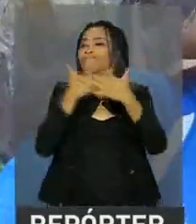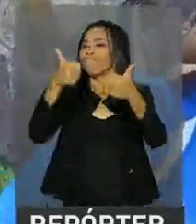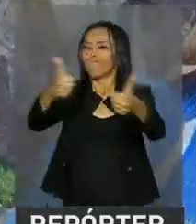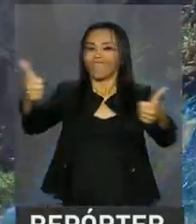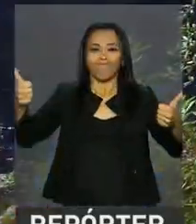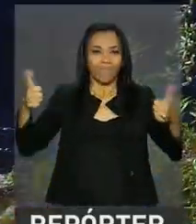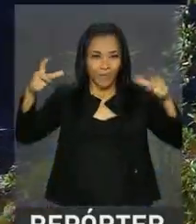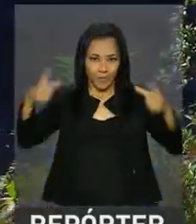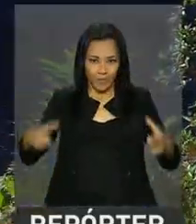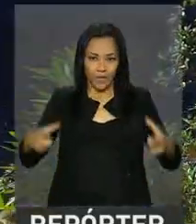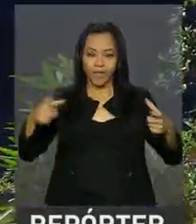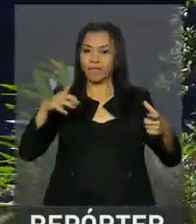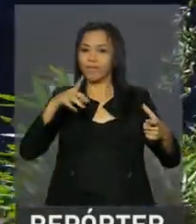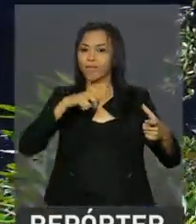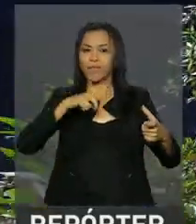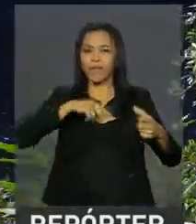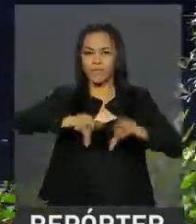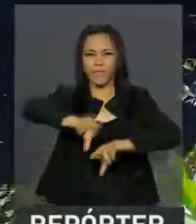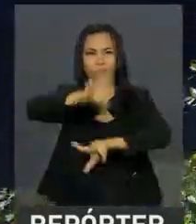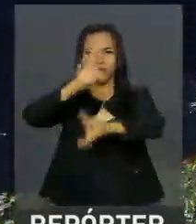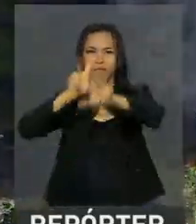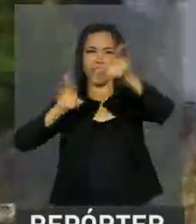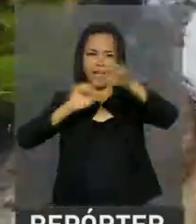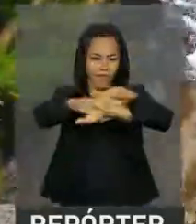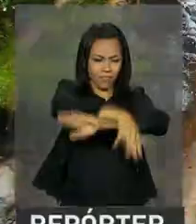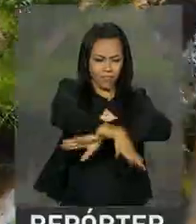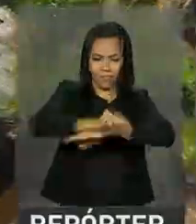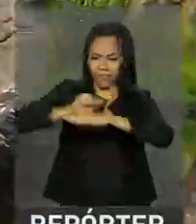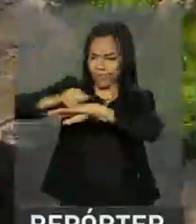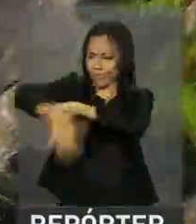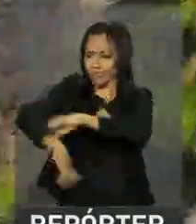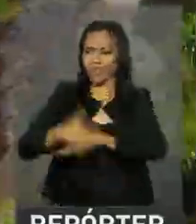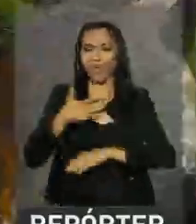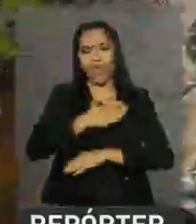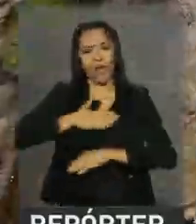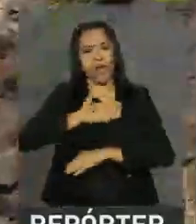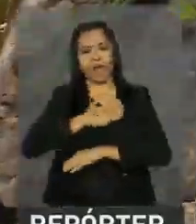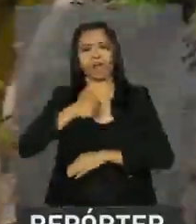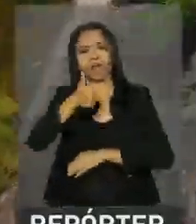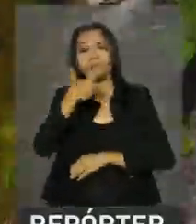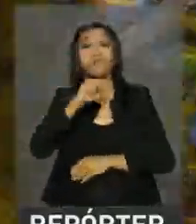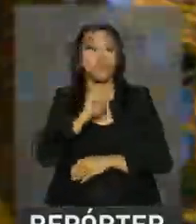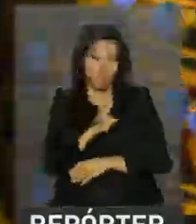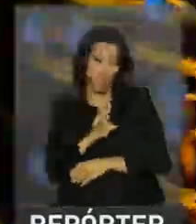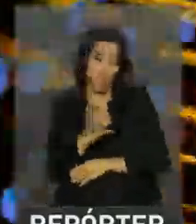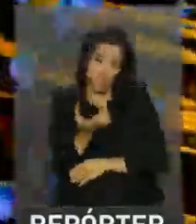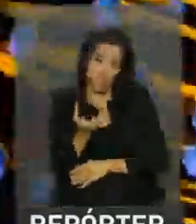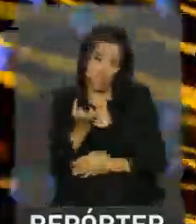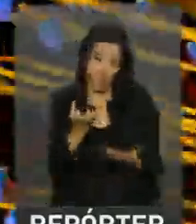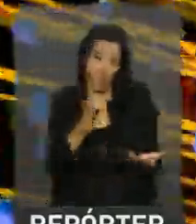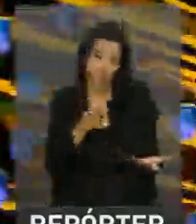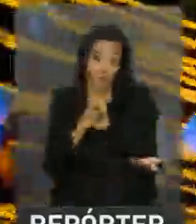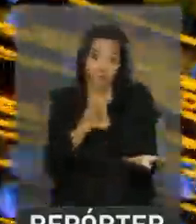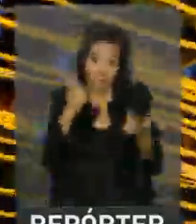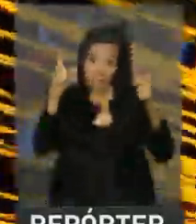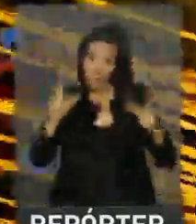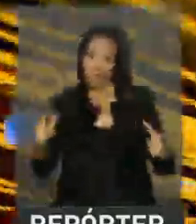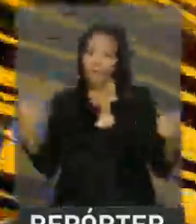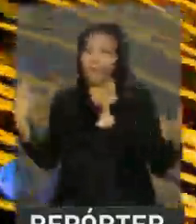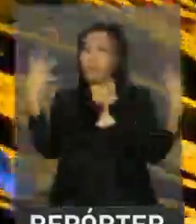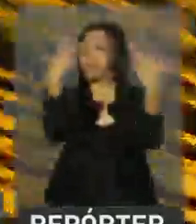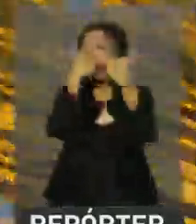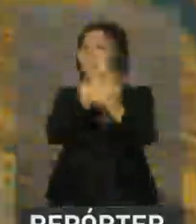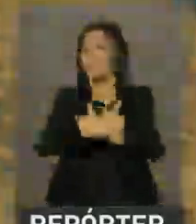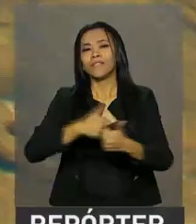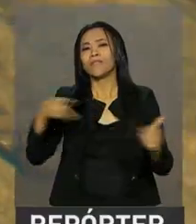grande aqui com centenas de cachoeiras com todos os gostos para quem quiser poder aí ó conhecer esse paraíso